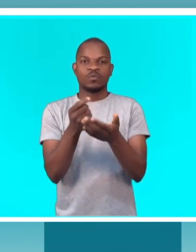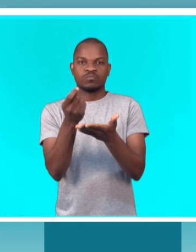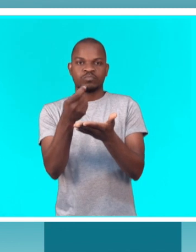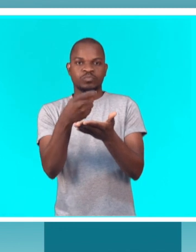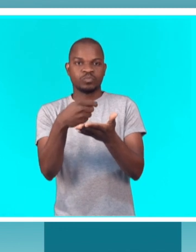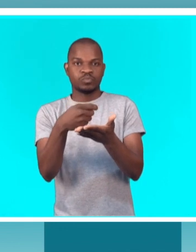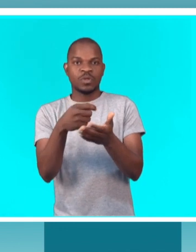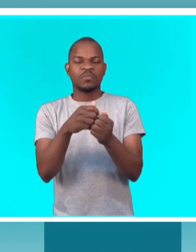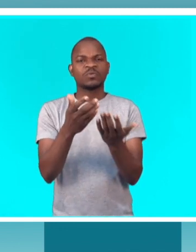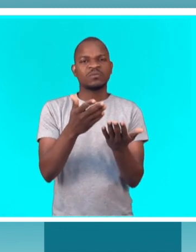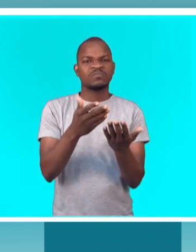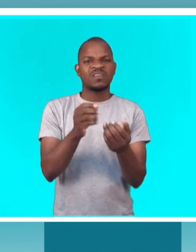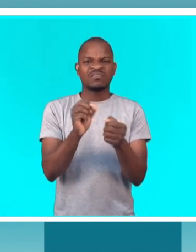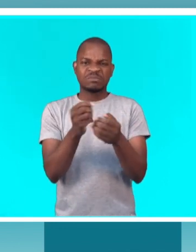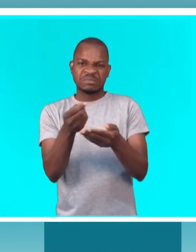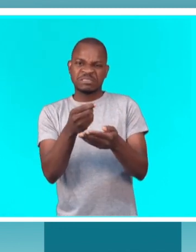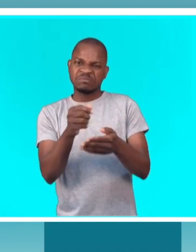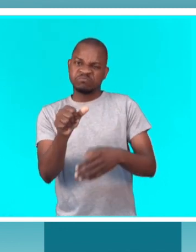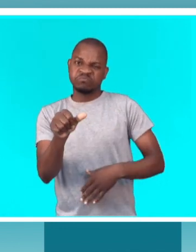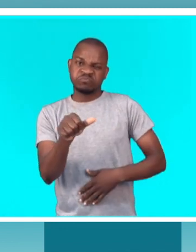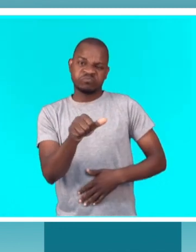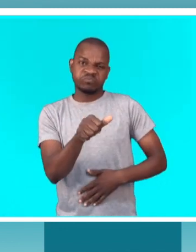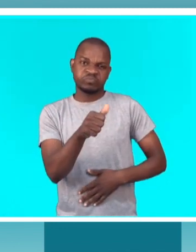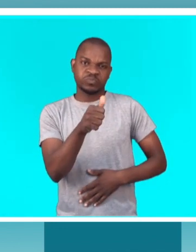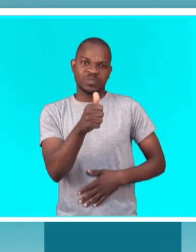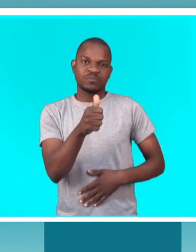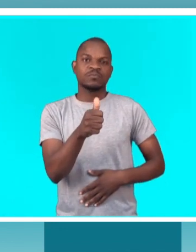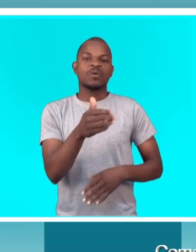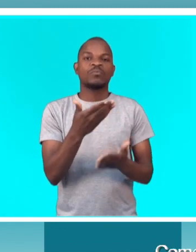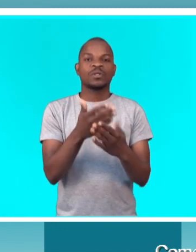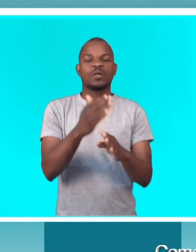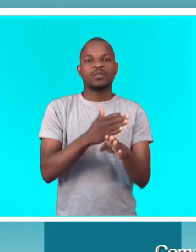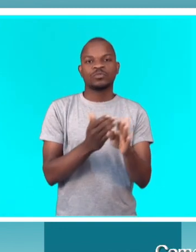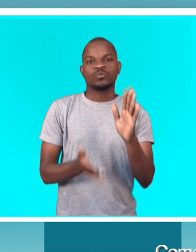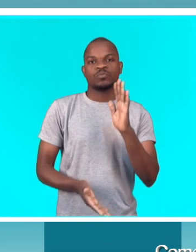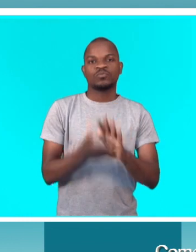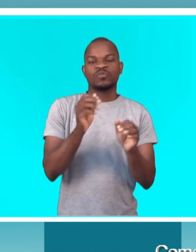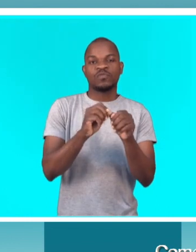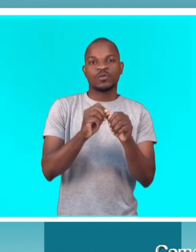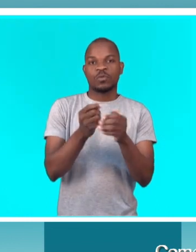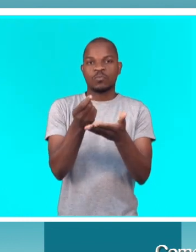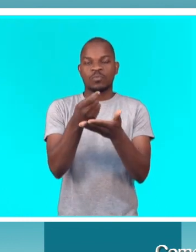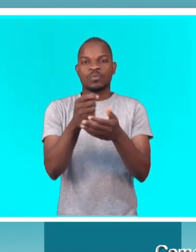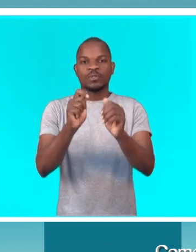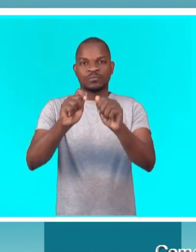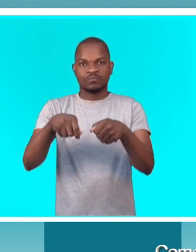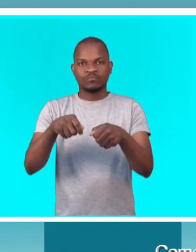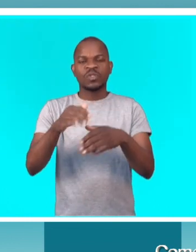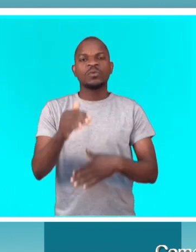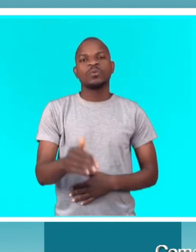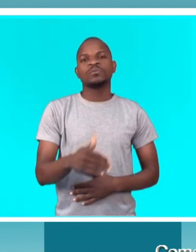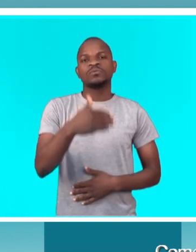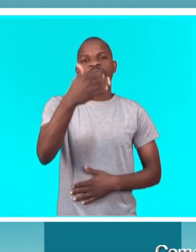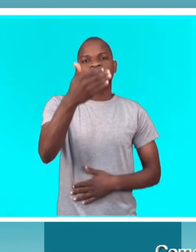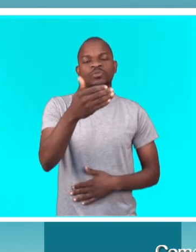ele queria ser melhor que o givante, que os jorsais, essa coisa toda. Também começou a ir desenhando calçados e tal. Então, ele acabou